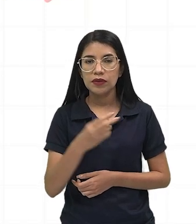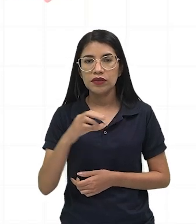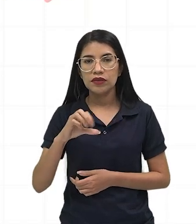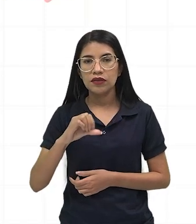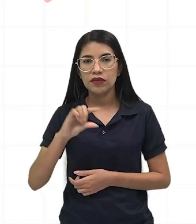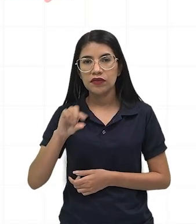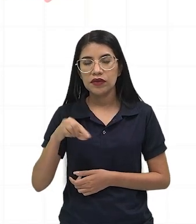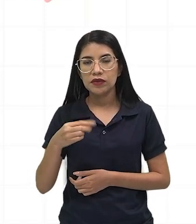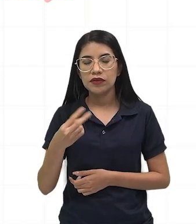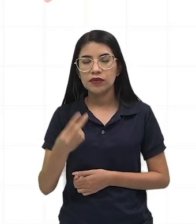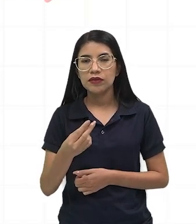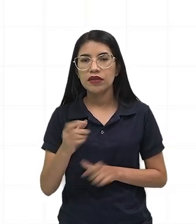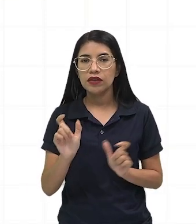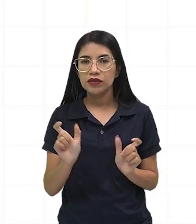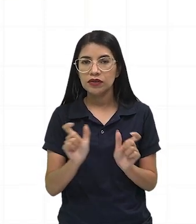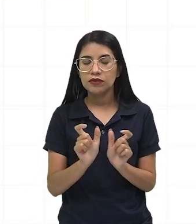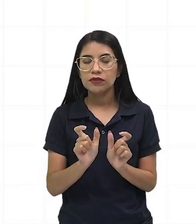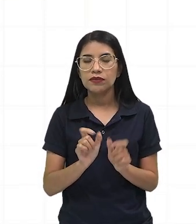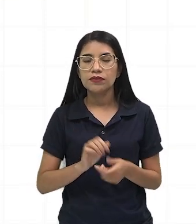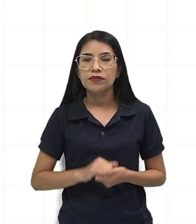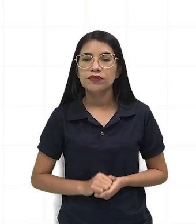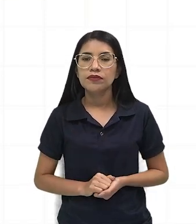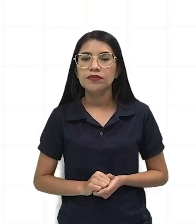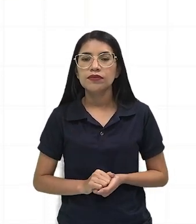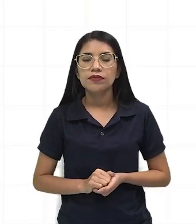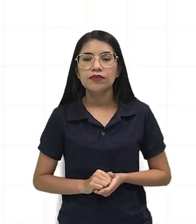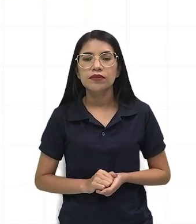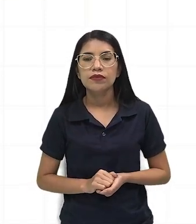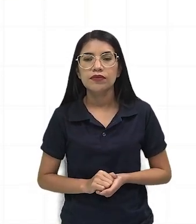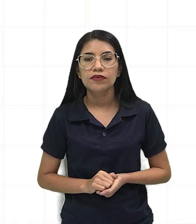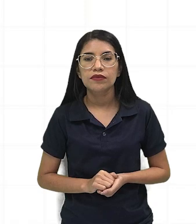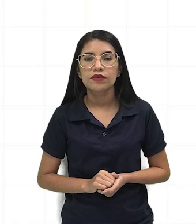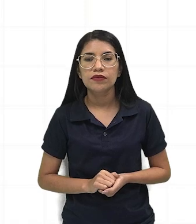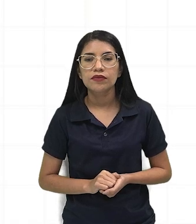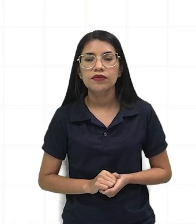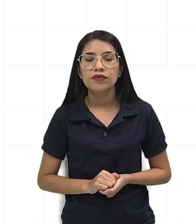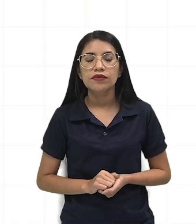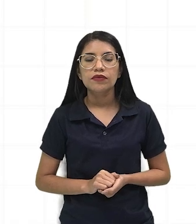os 2. Beleza? Olha.